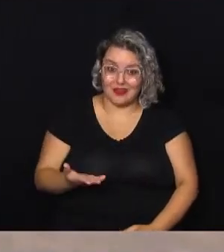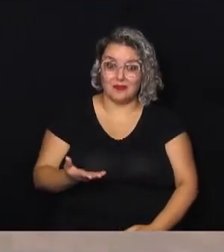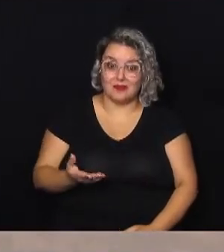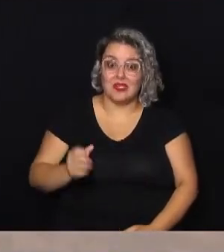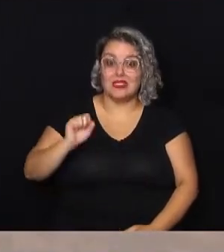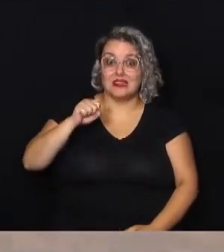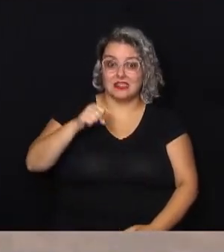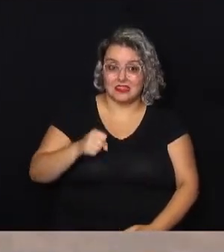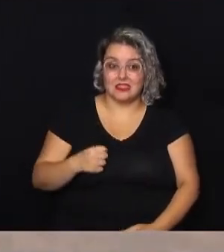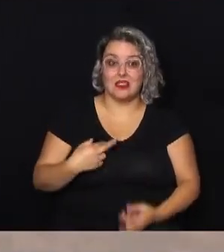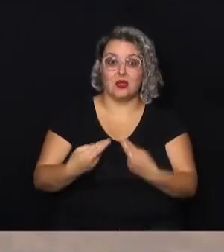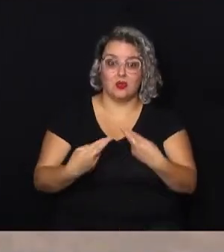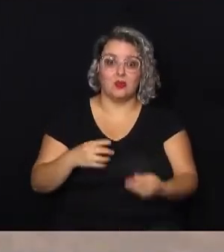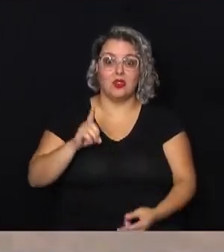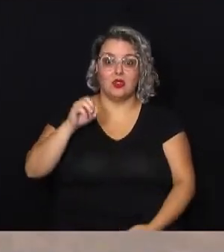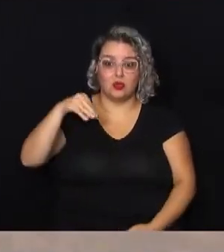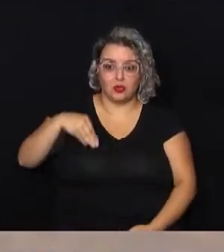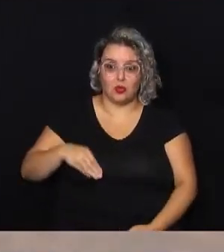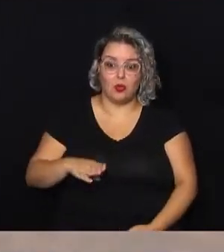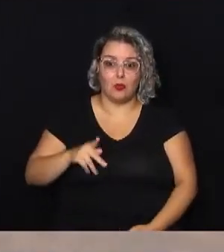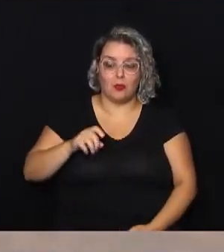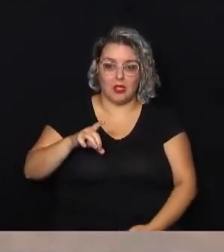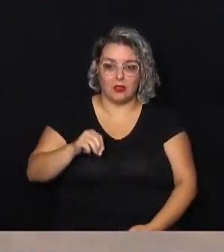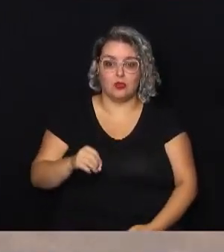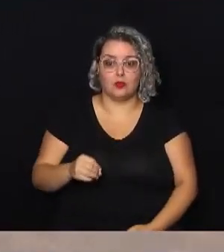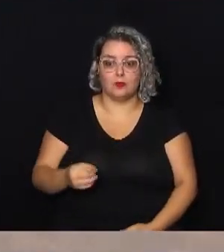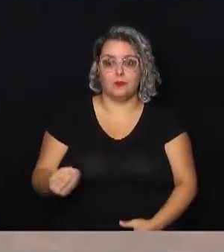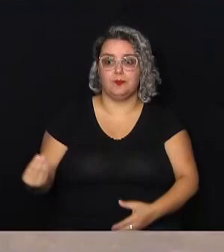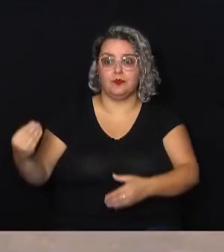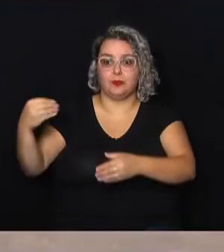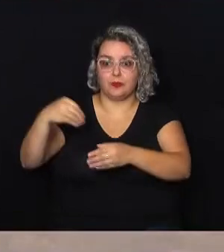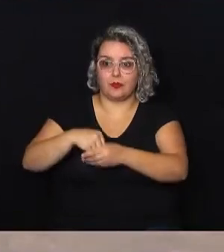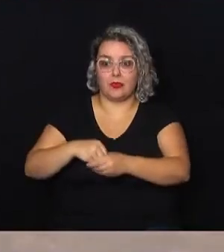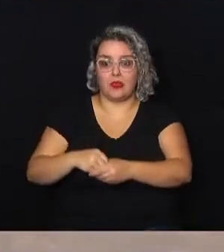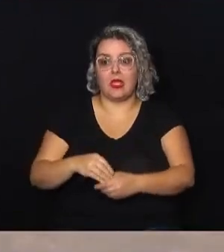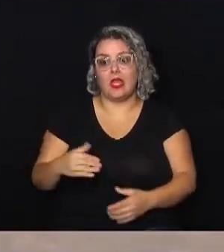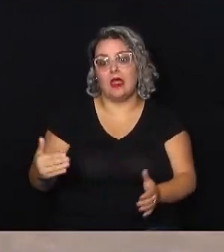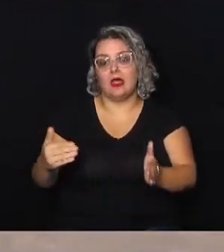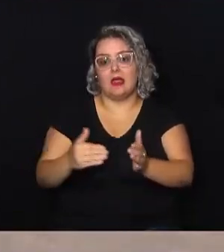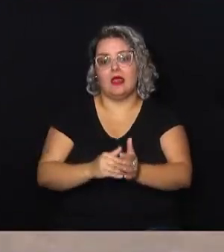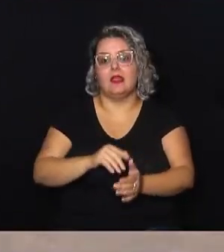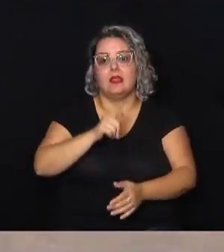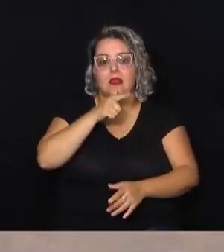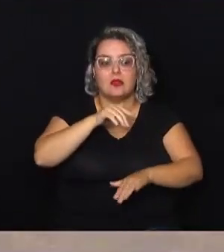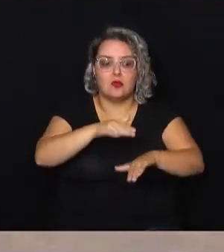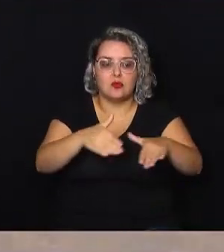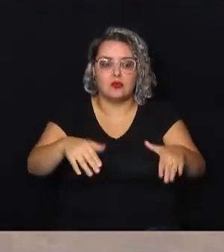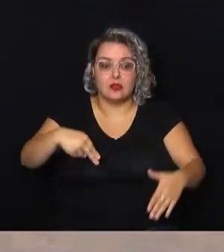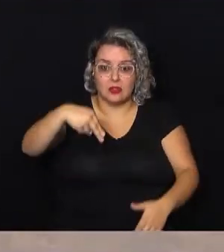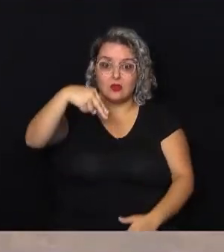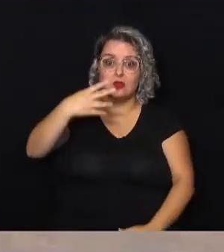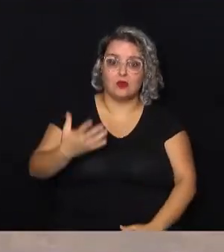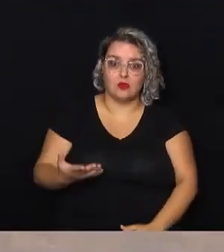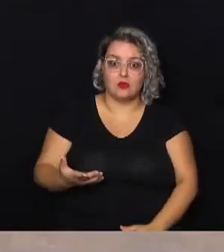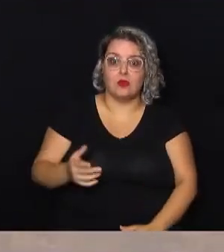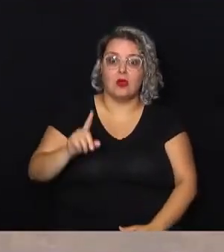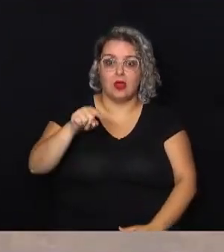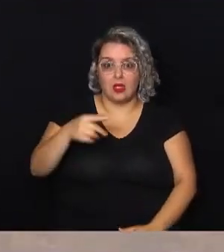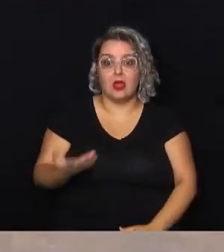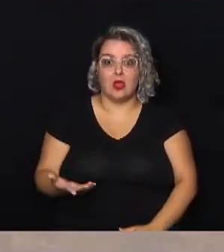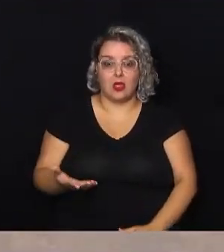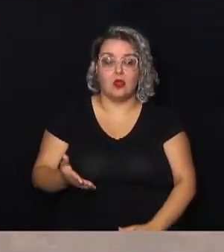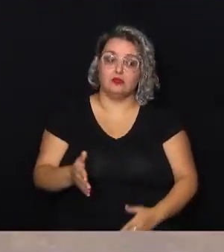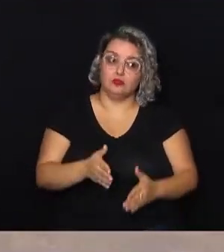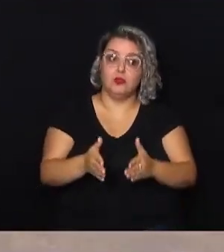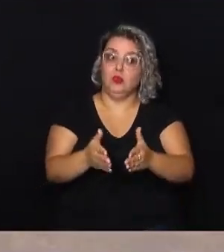Dom Pedro que liga o interior ao litoral norte, né? O litoral é um destino